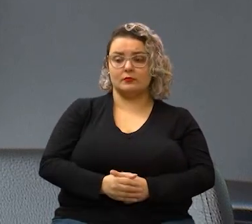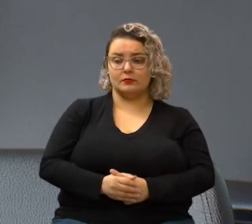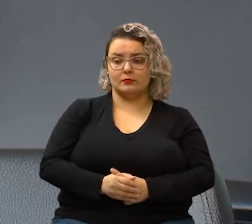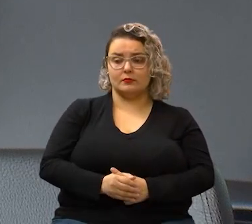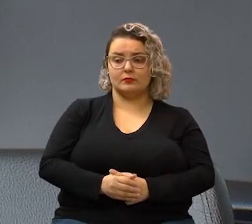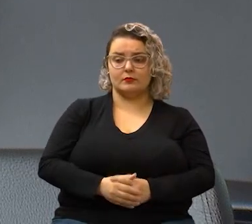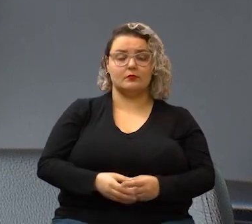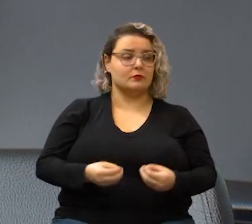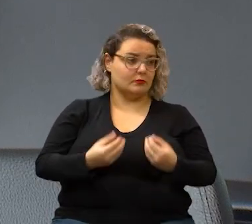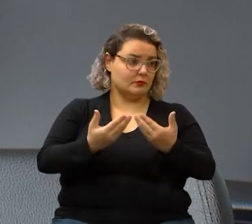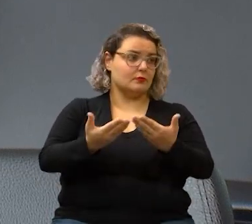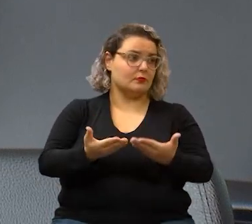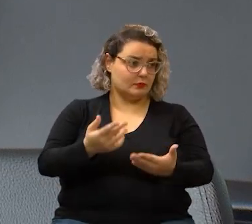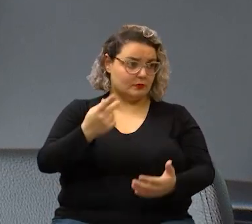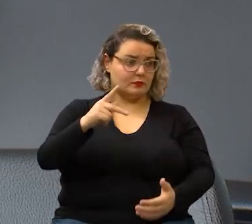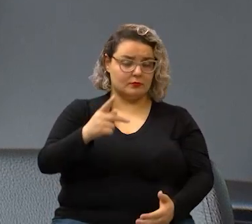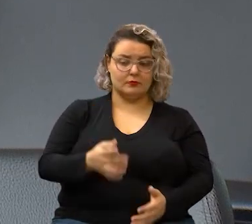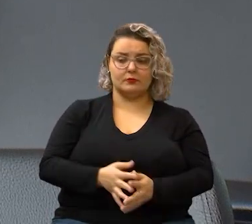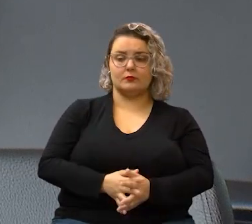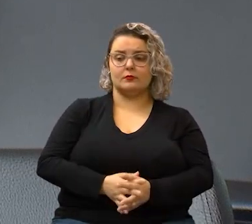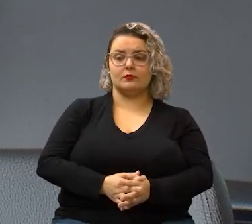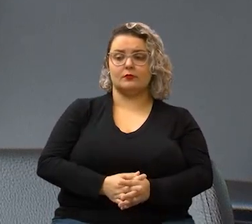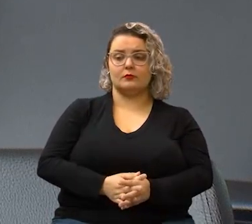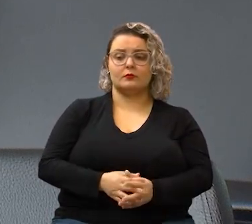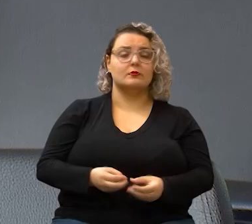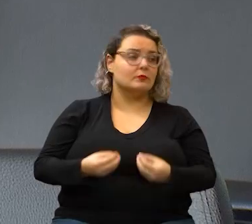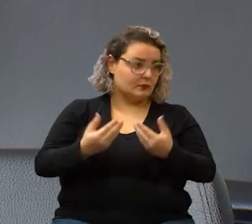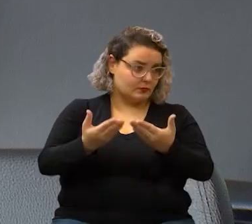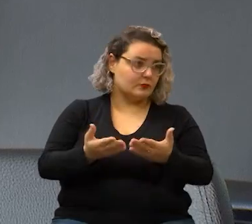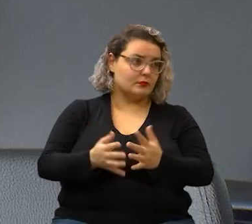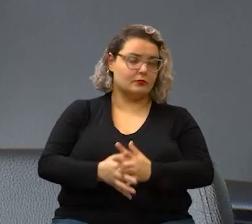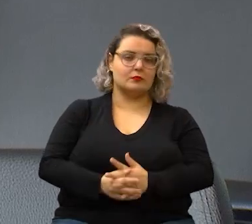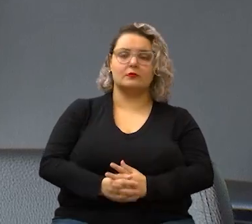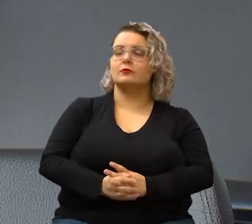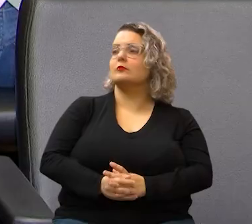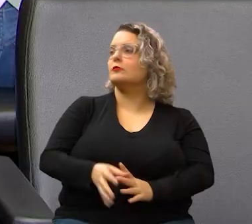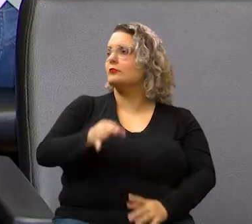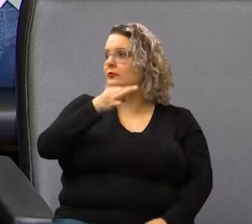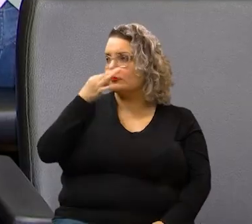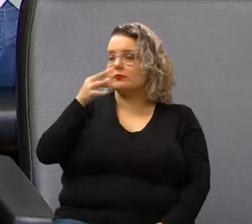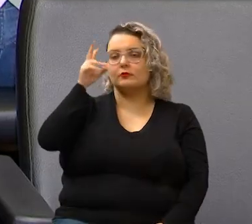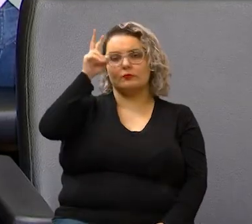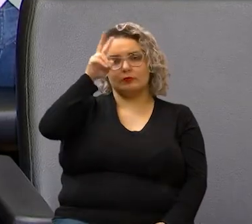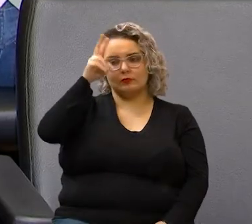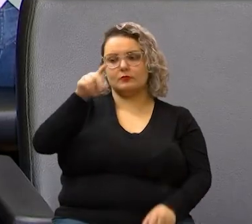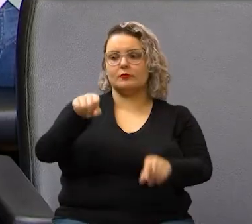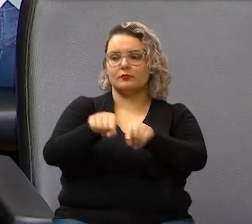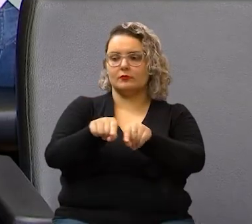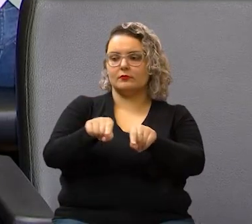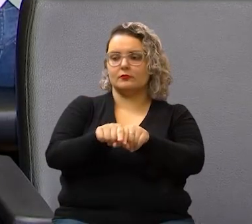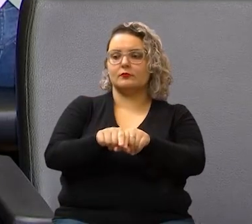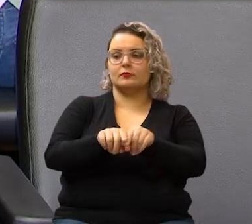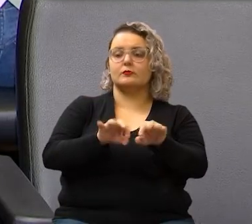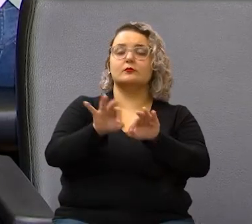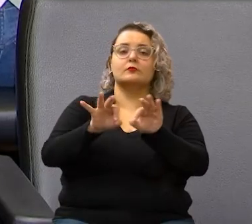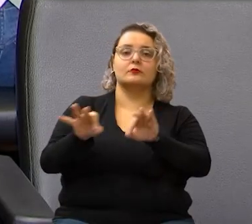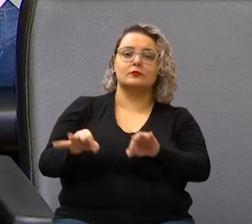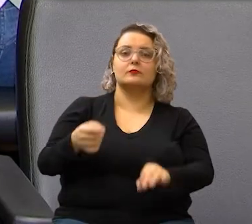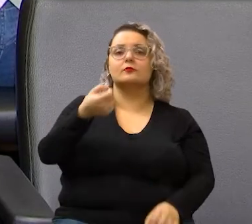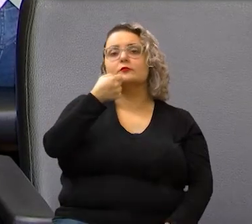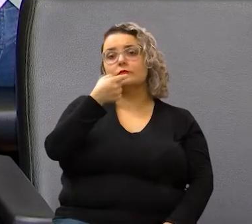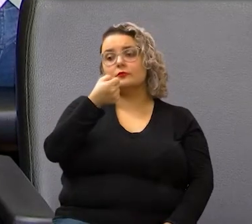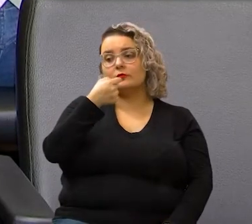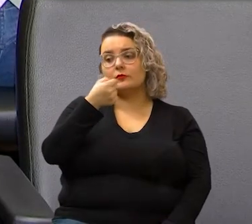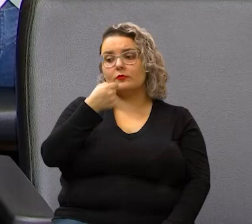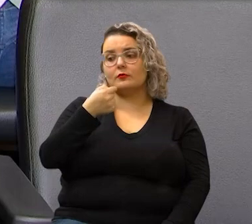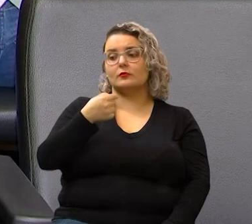remédio para fornecer a ela, então eu forneço. Ótimo. Lembrando também, ainda sobre esse